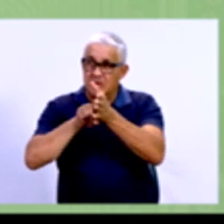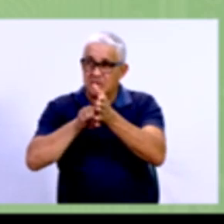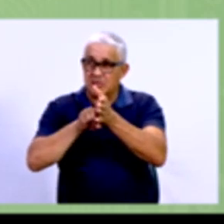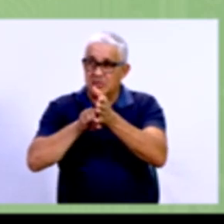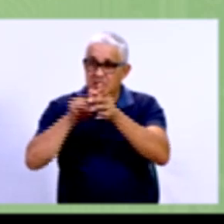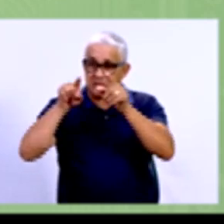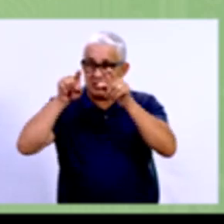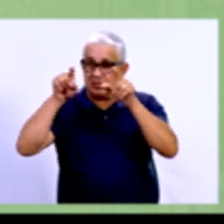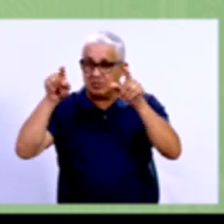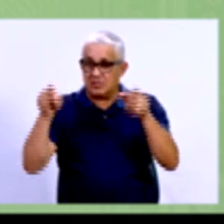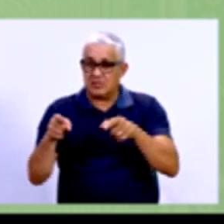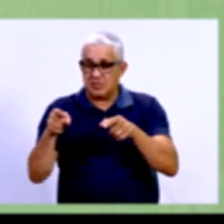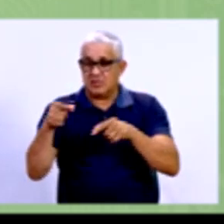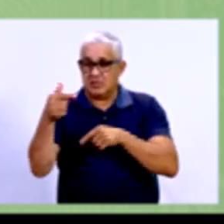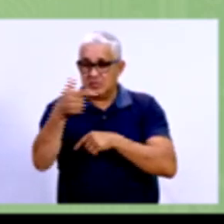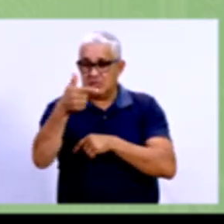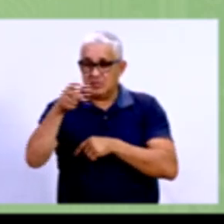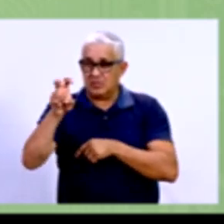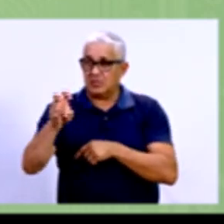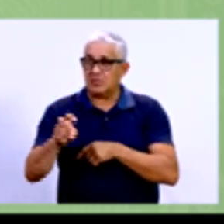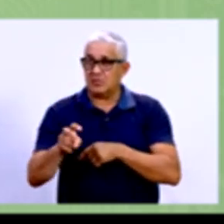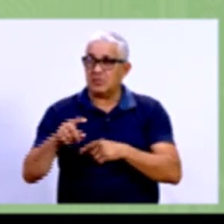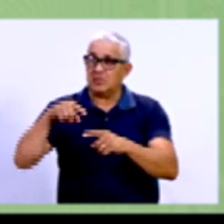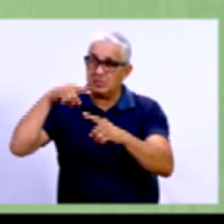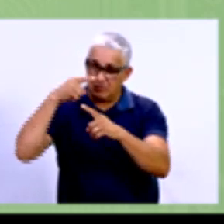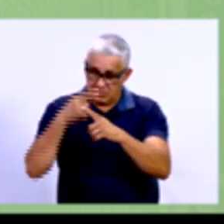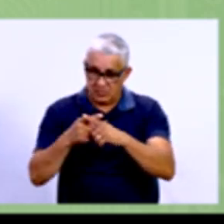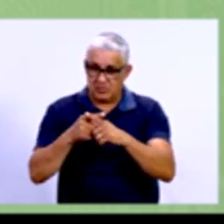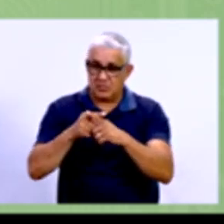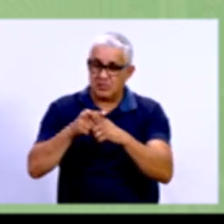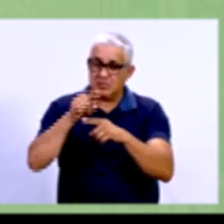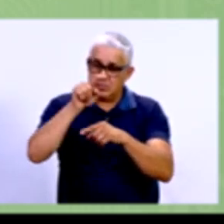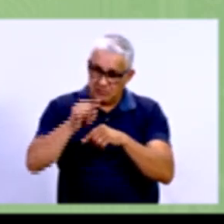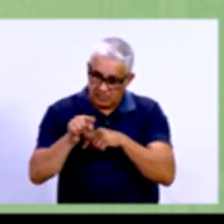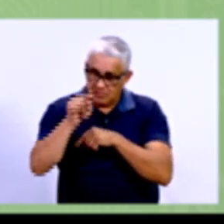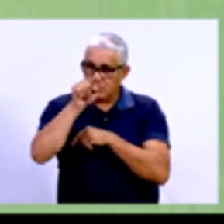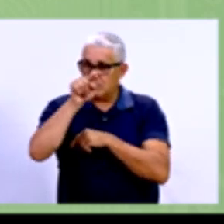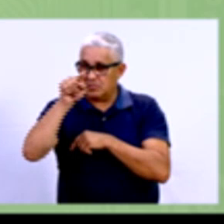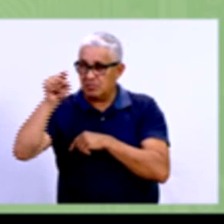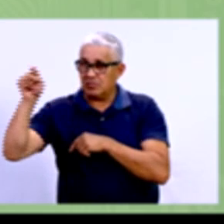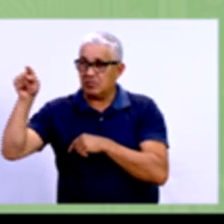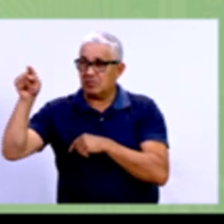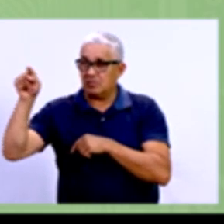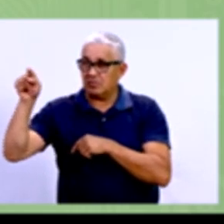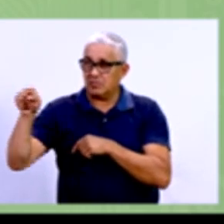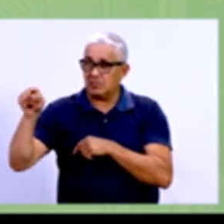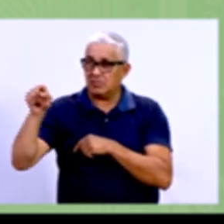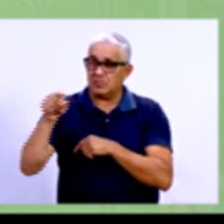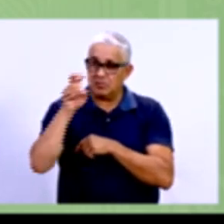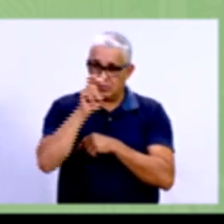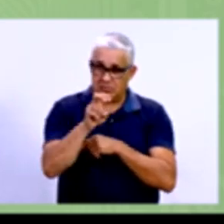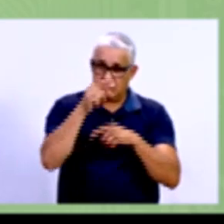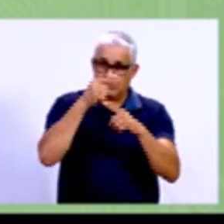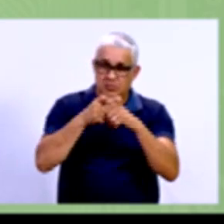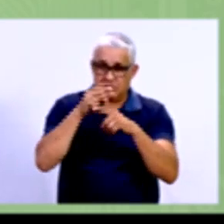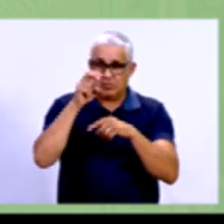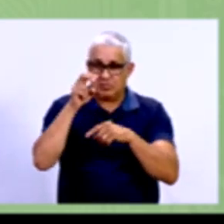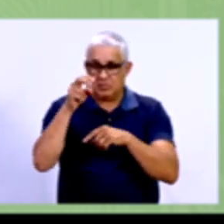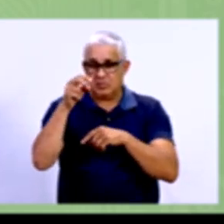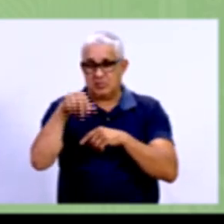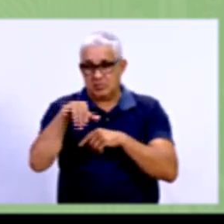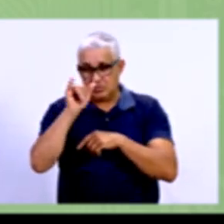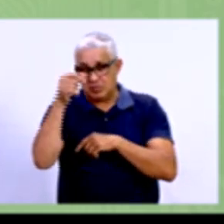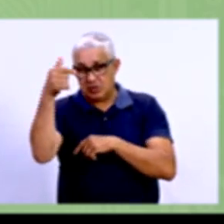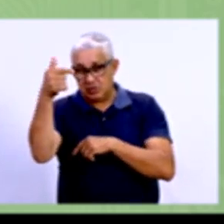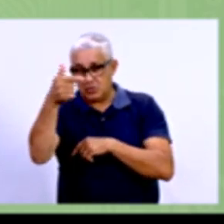elevado ao quadrado, que é 225. Vezes a mesma coisa aqui no Y. 5 vezes Y ao quadrado, que